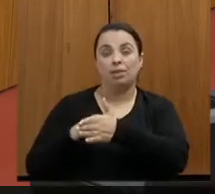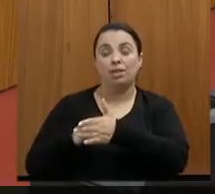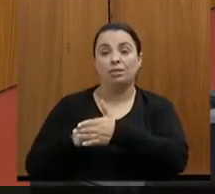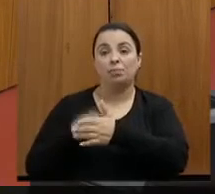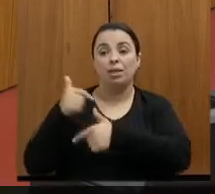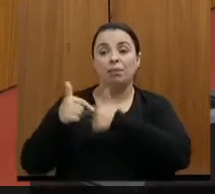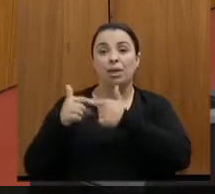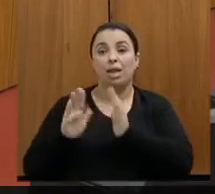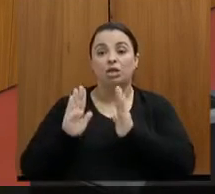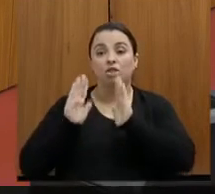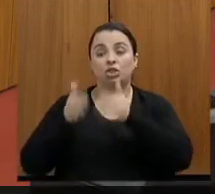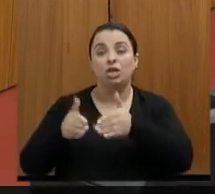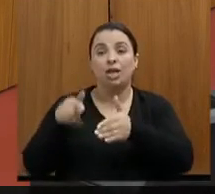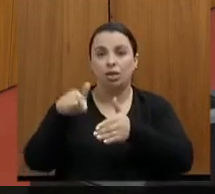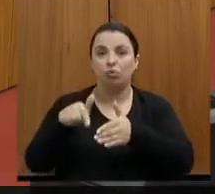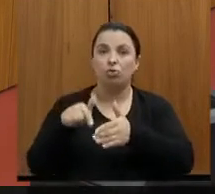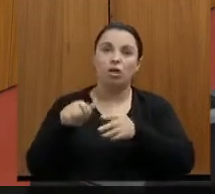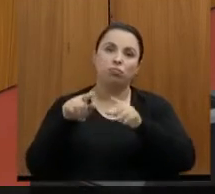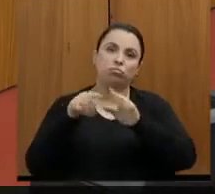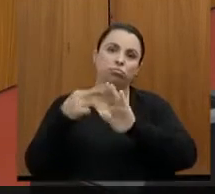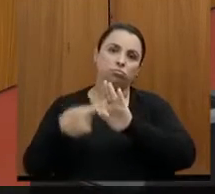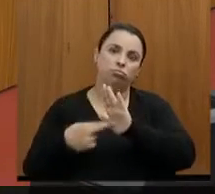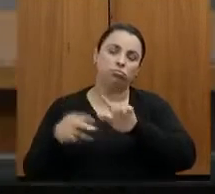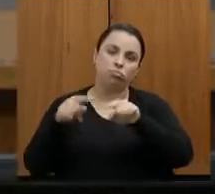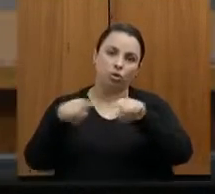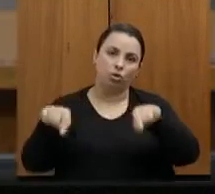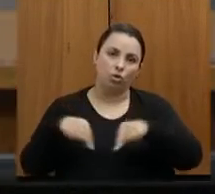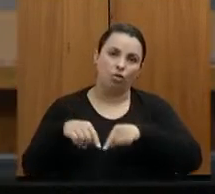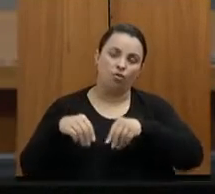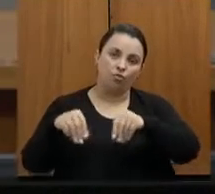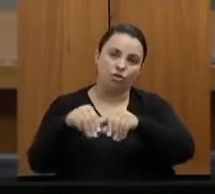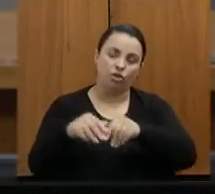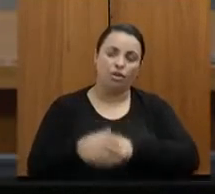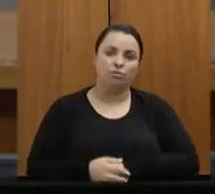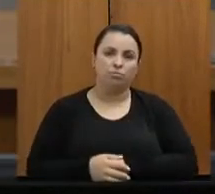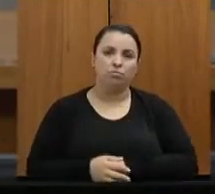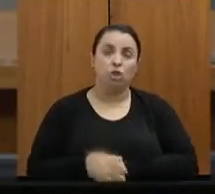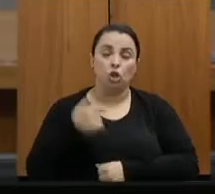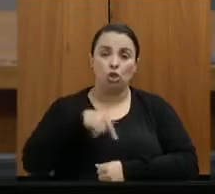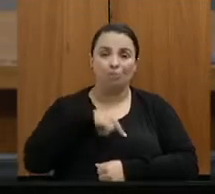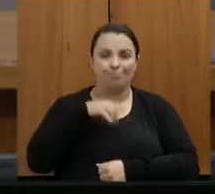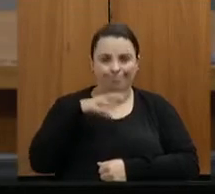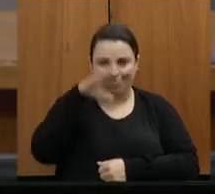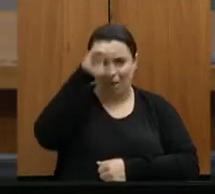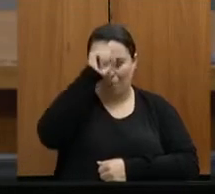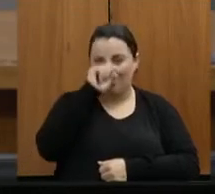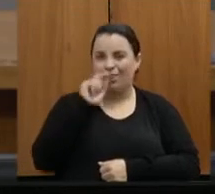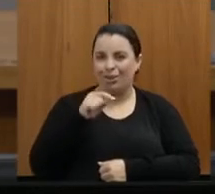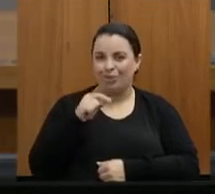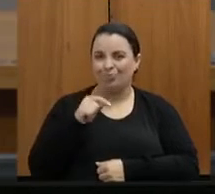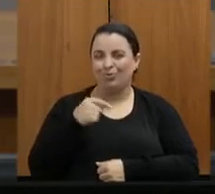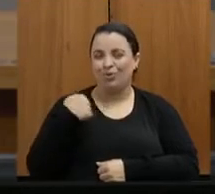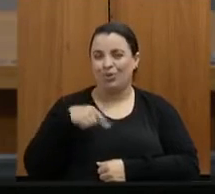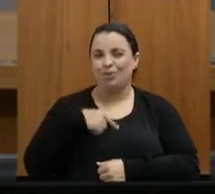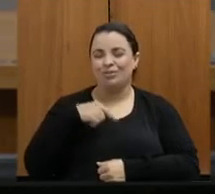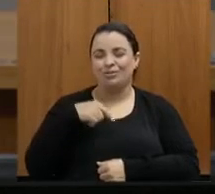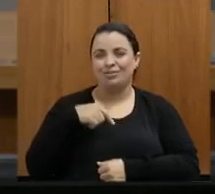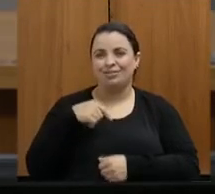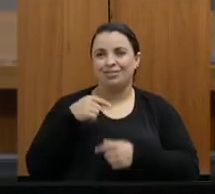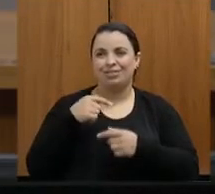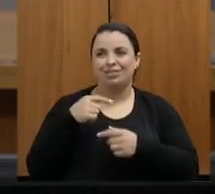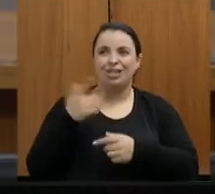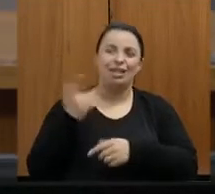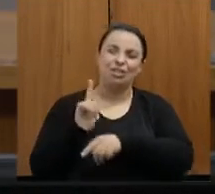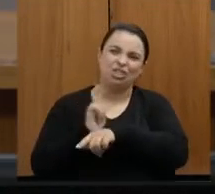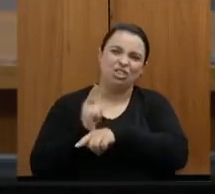fundiária. Uma coisa que nós percebemos, como uma lição aprendida, deputada, da antiga gestão, que nós optamos por